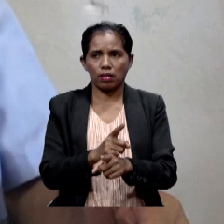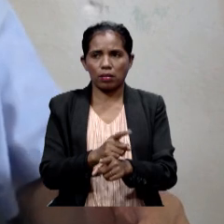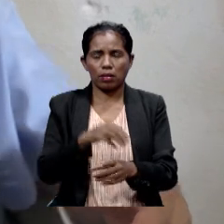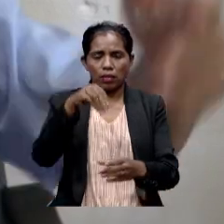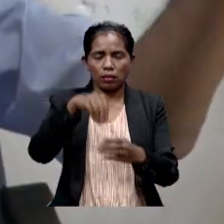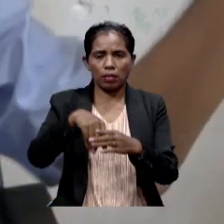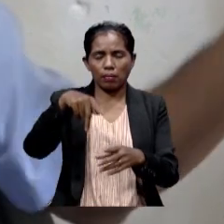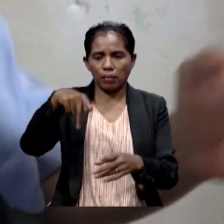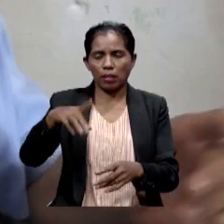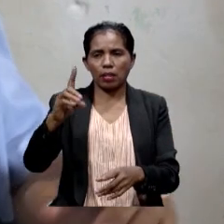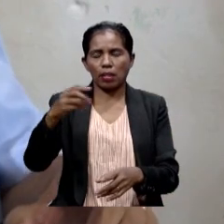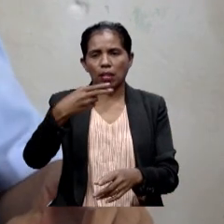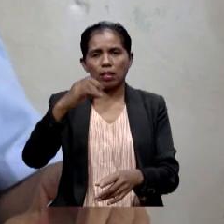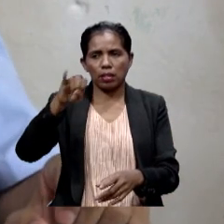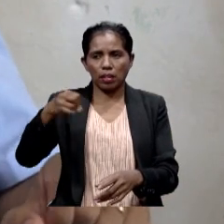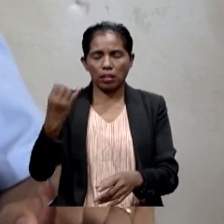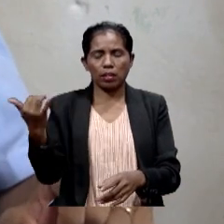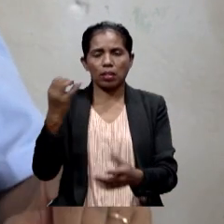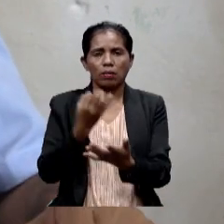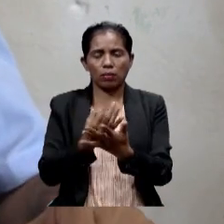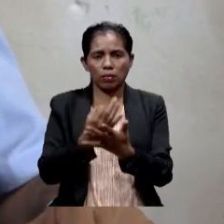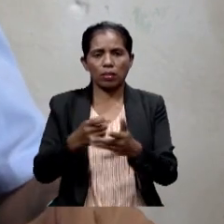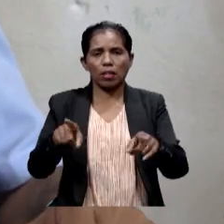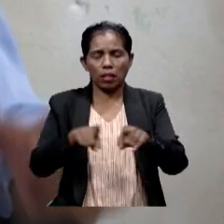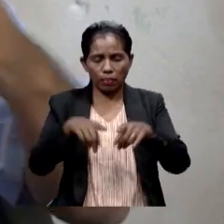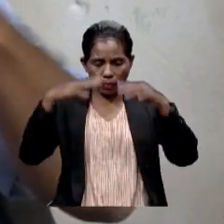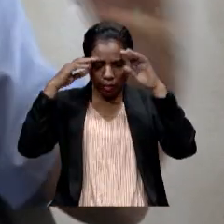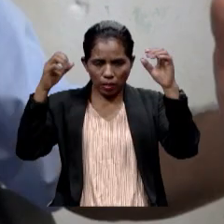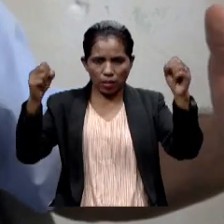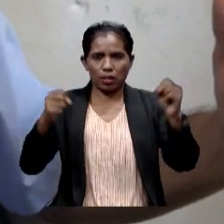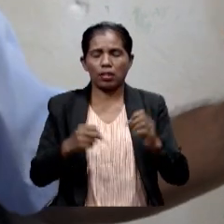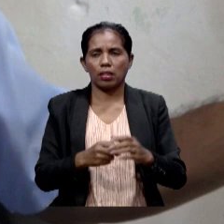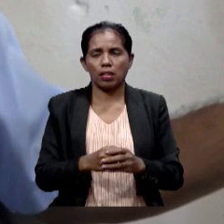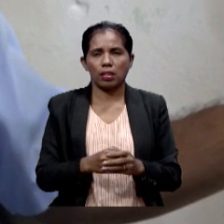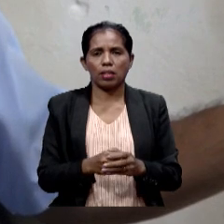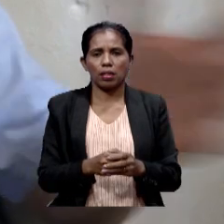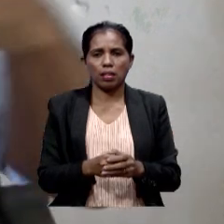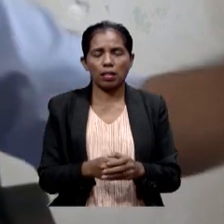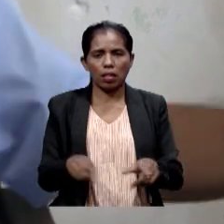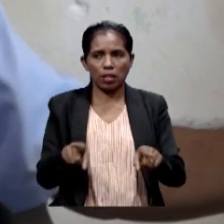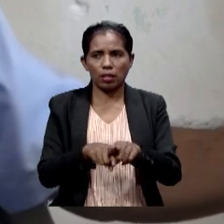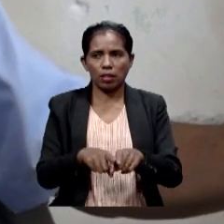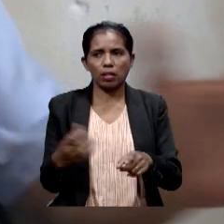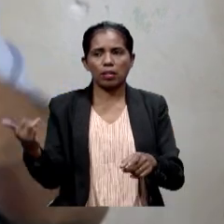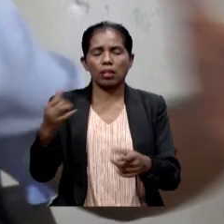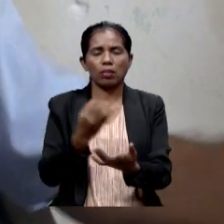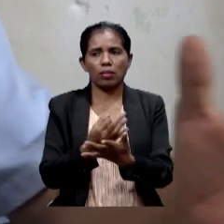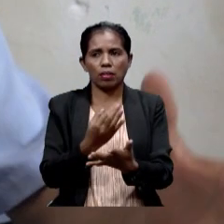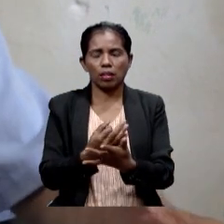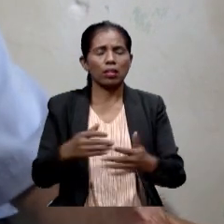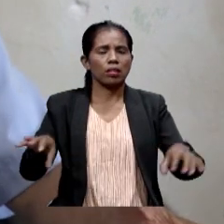agora, né, se o salário, né, o presidente da República, né, saúde. Se o salário, mas, lança,